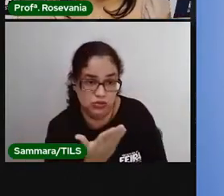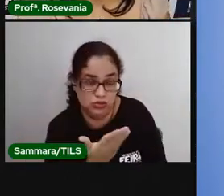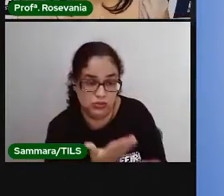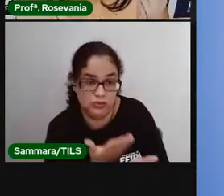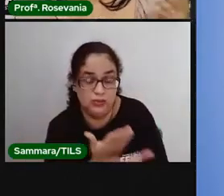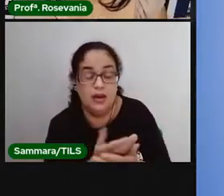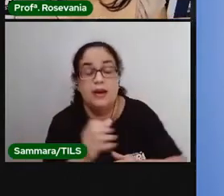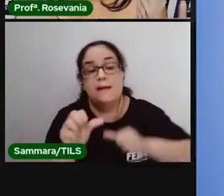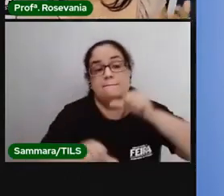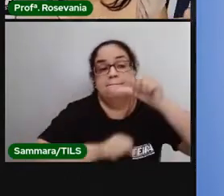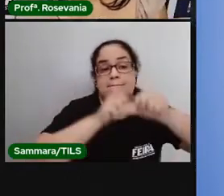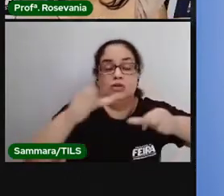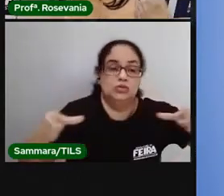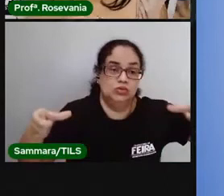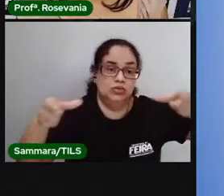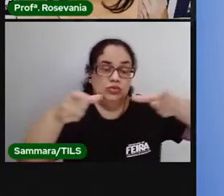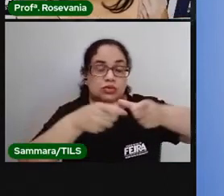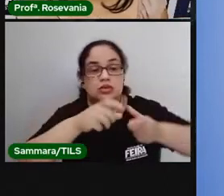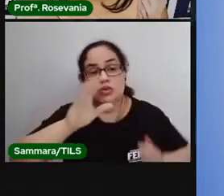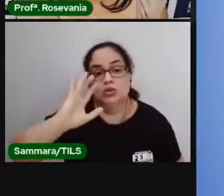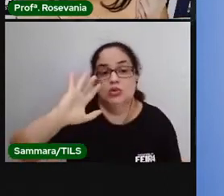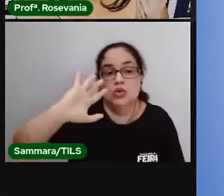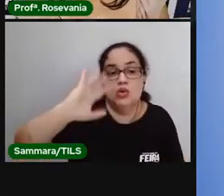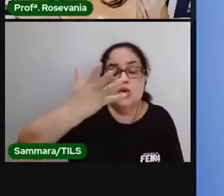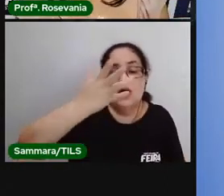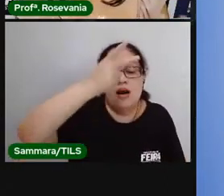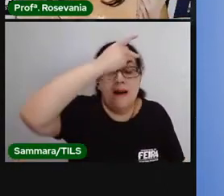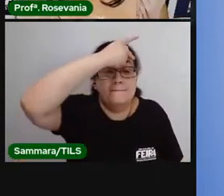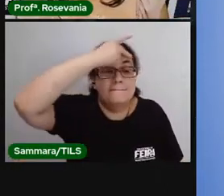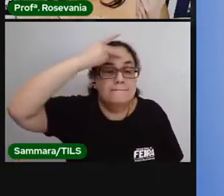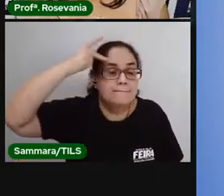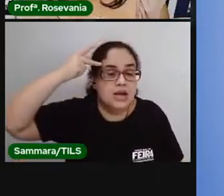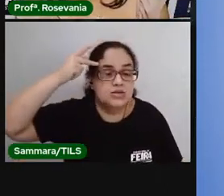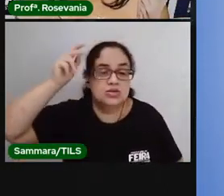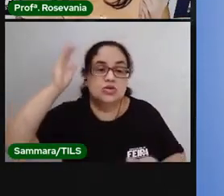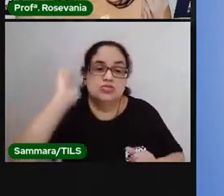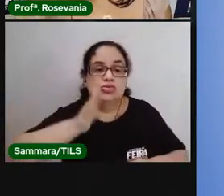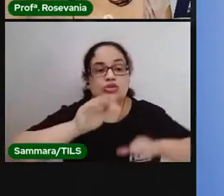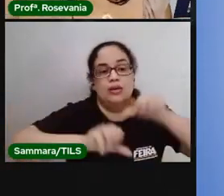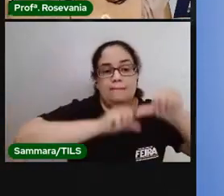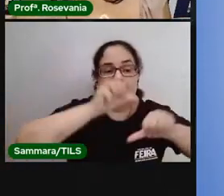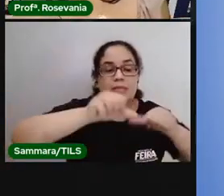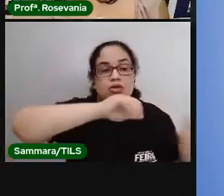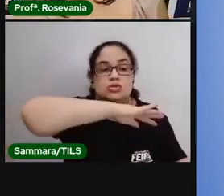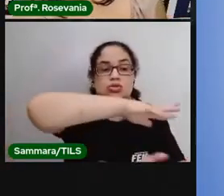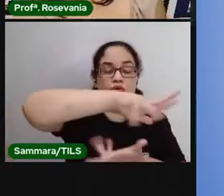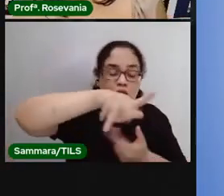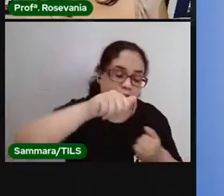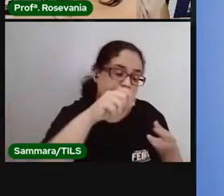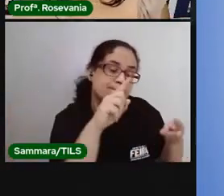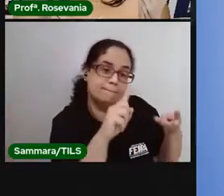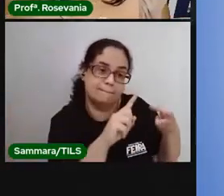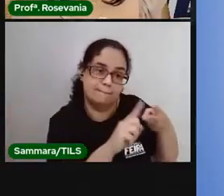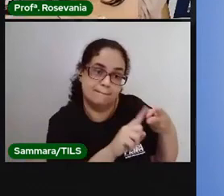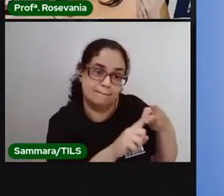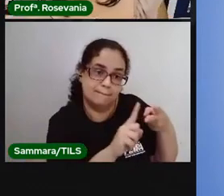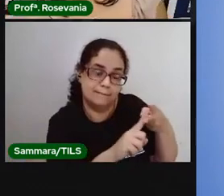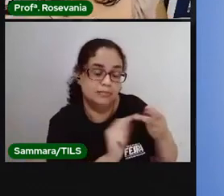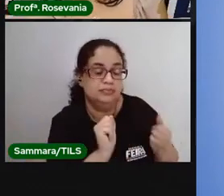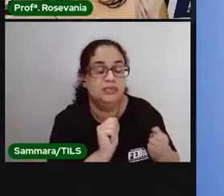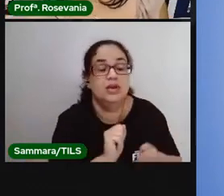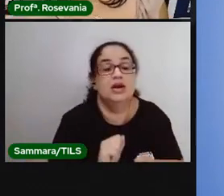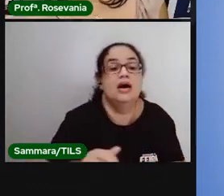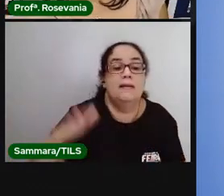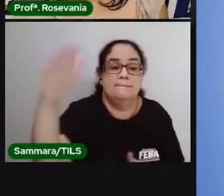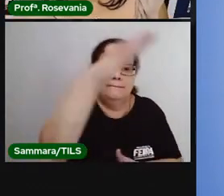pouco alterada por conta do clima que o homem já mexeu e ele envolve o planeta todo. E do outro lado, a paisagem geográfica,